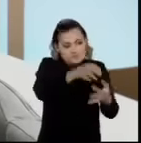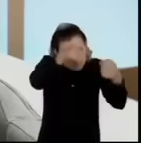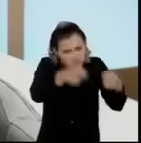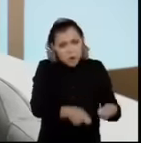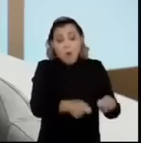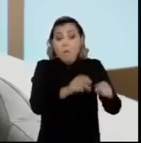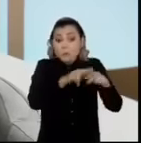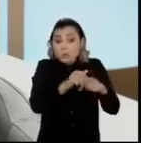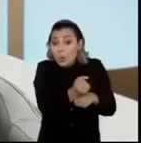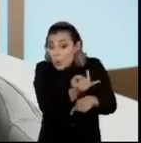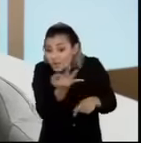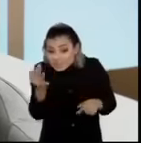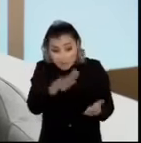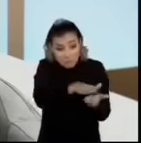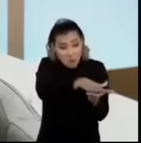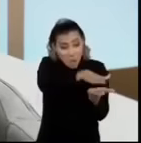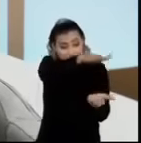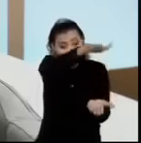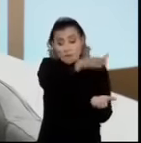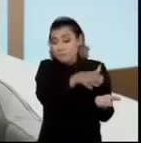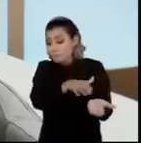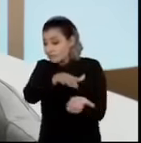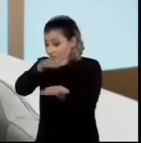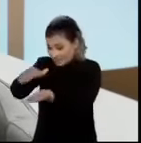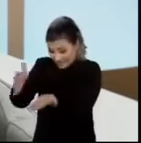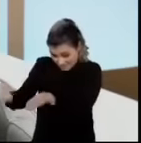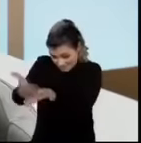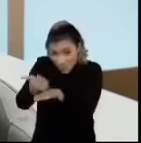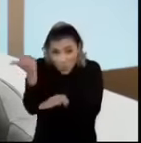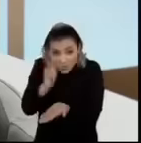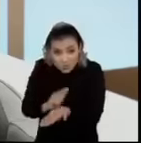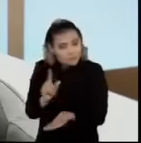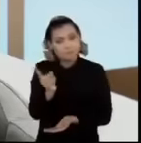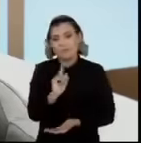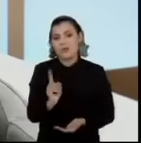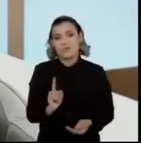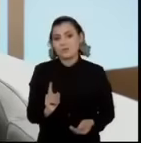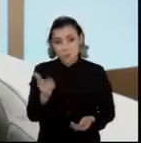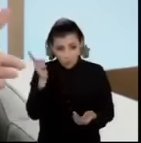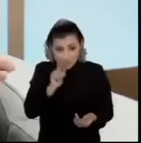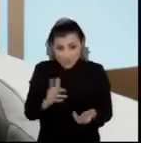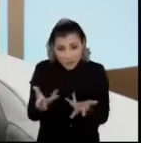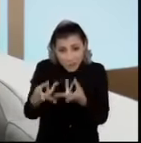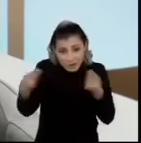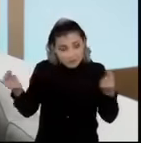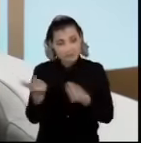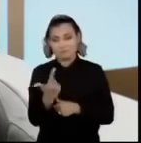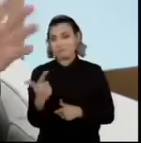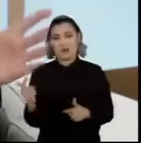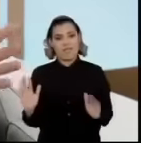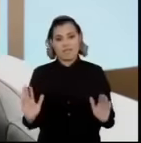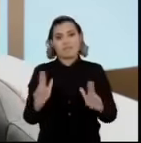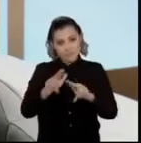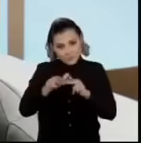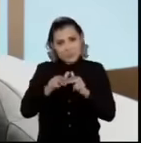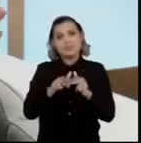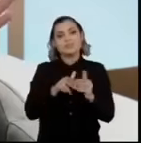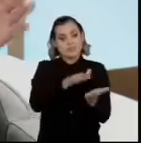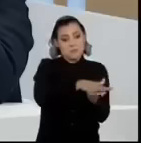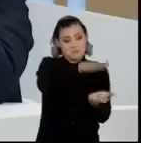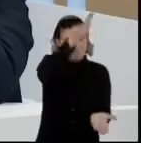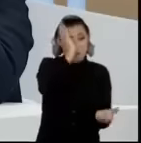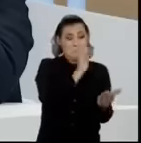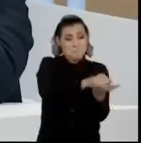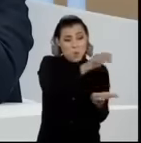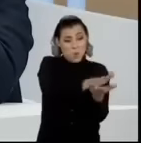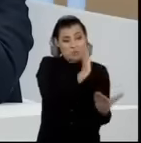quantidade absoluta de autos de infração, não é por si só um termômetro de eficiência ou de qualidade do processo sancionatório